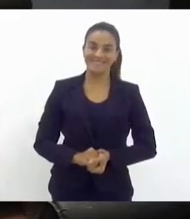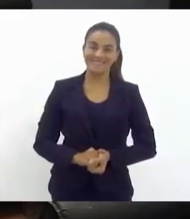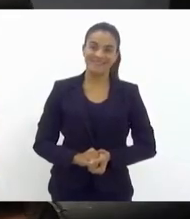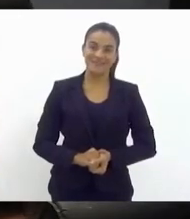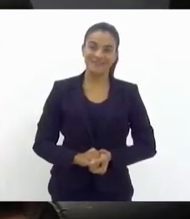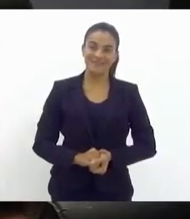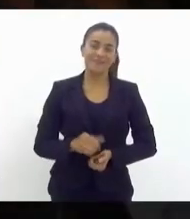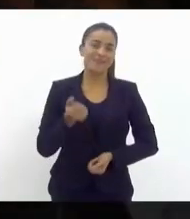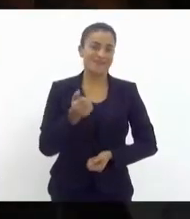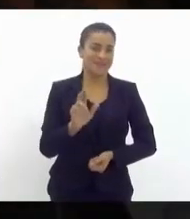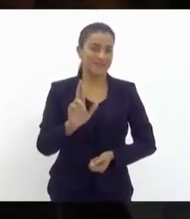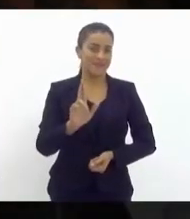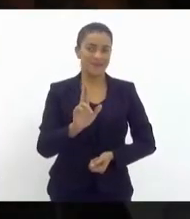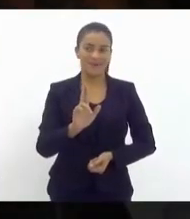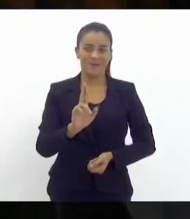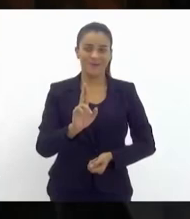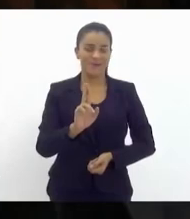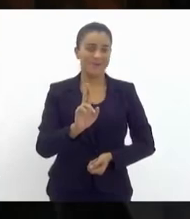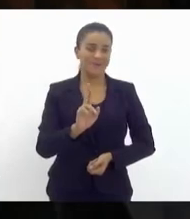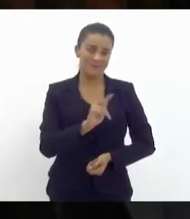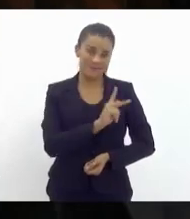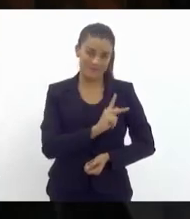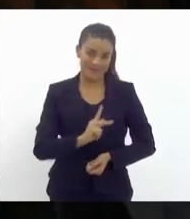o senhor presidente